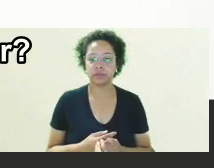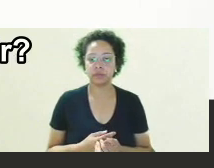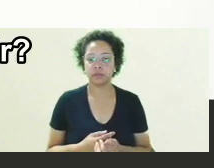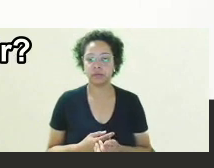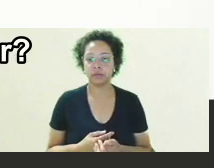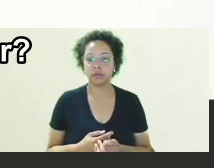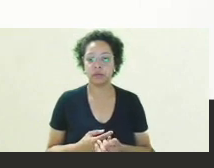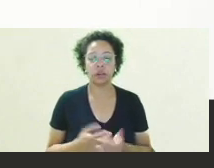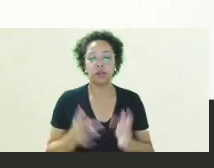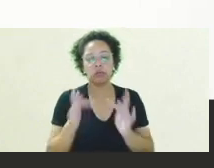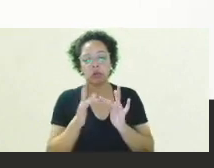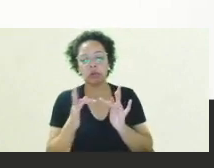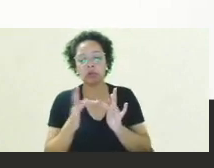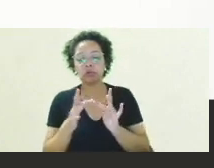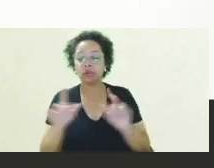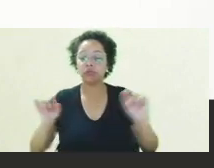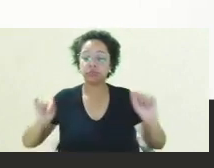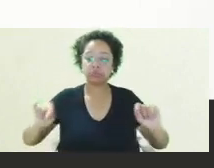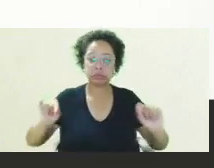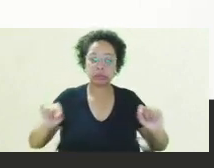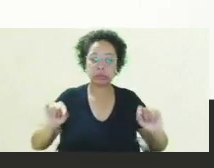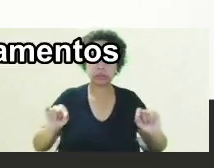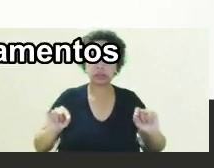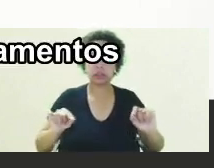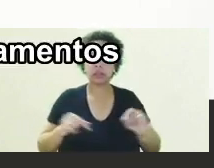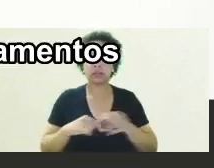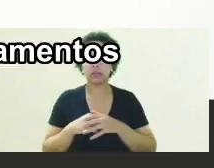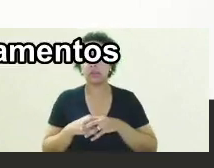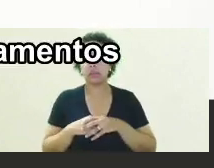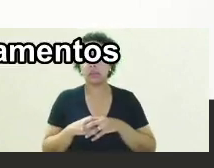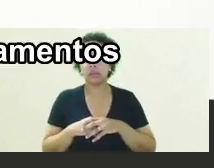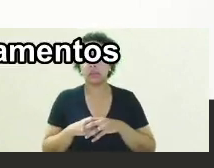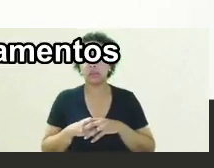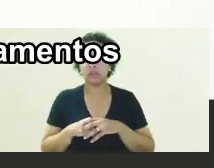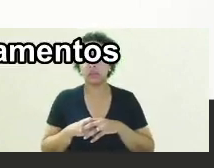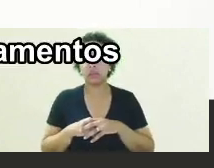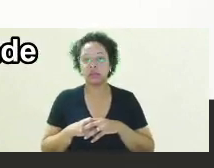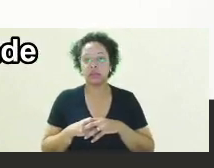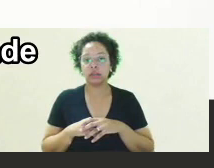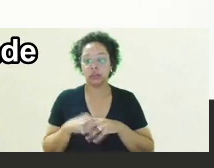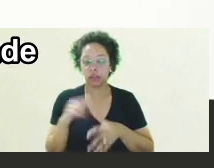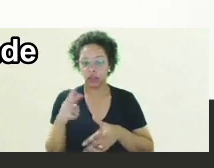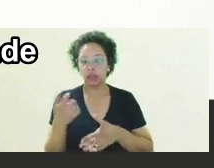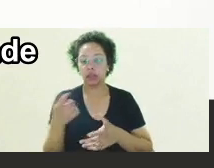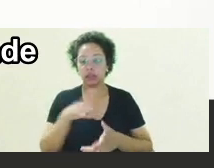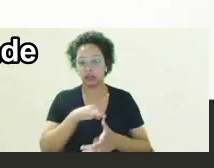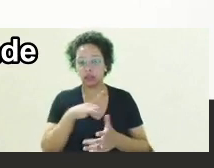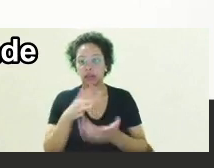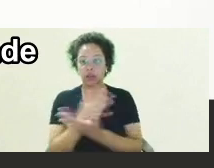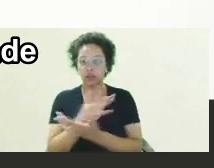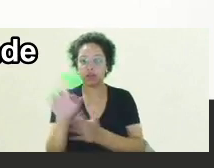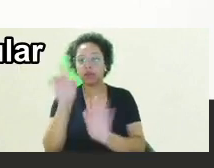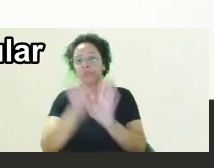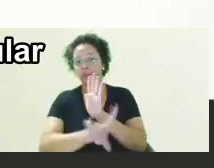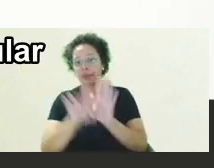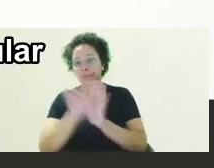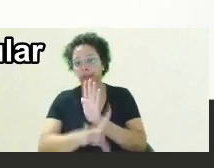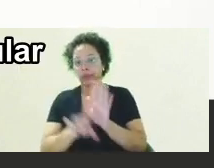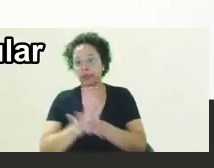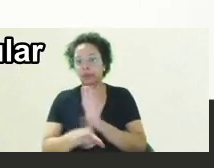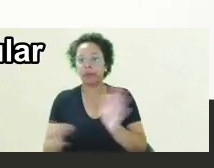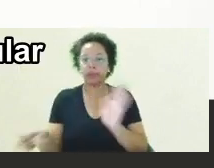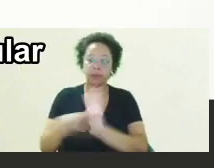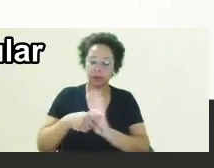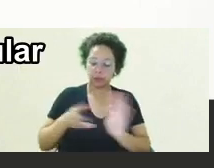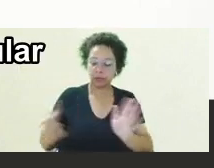Com quem ele vai interagir, né? Então, o design ele enfrenta aí esses questionamentos com relação à acessibilidade